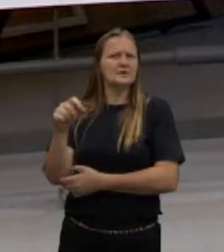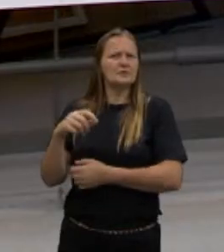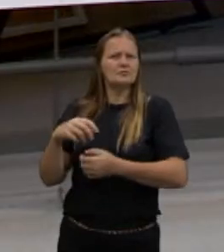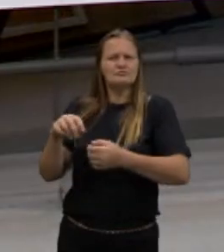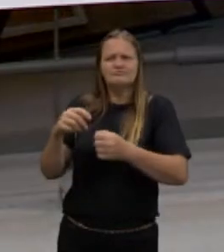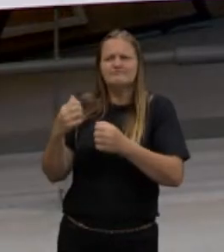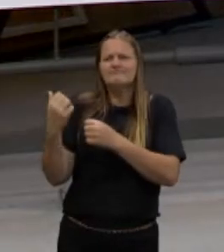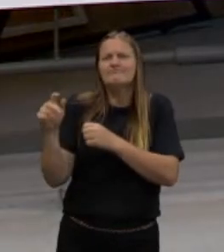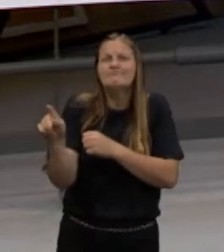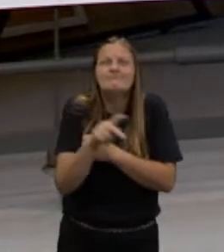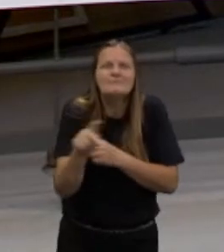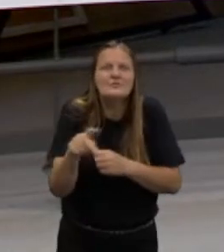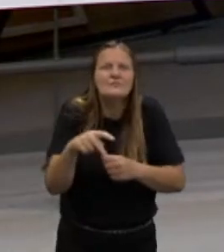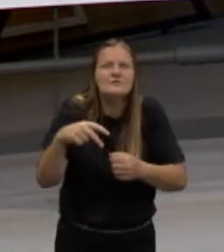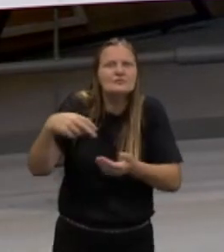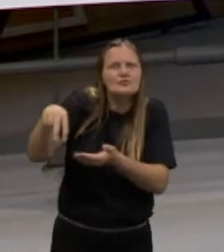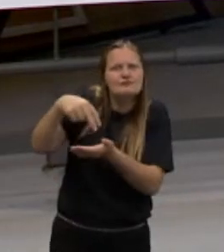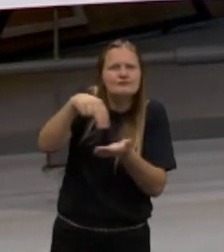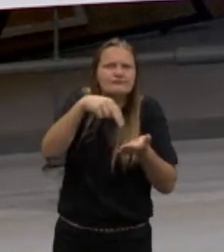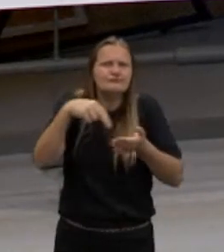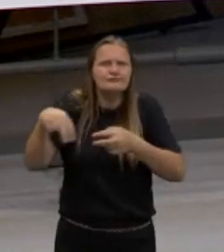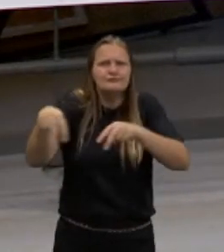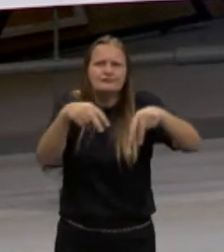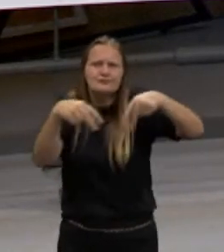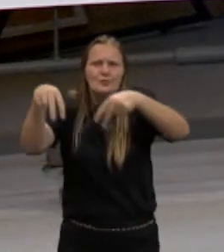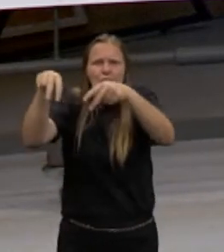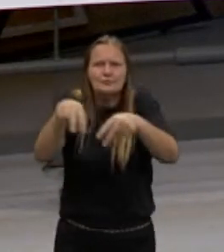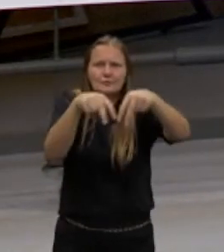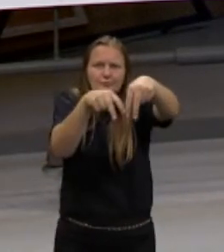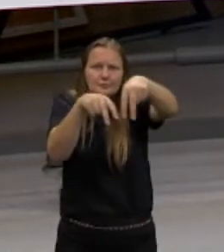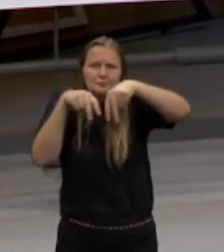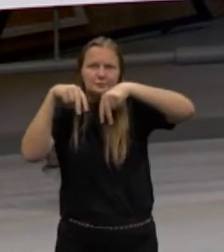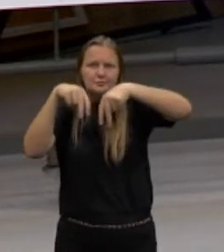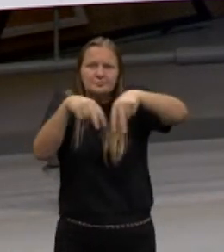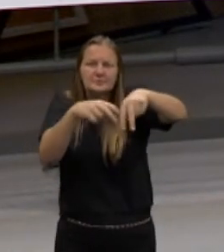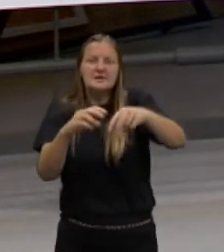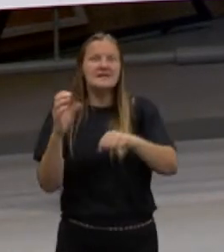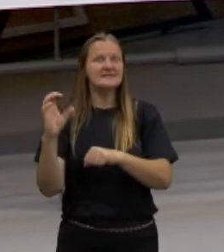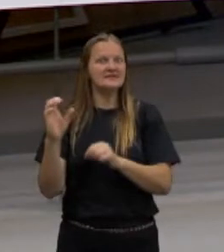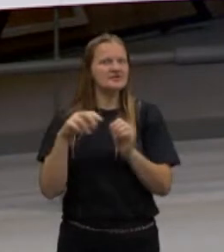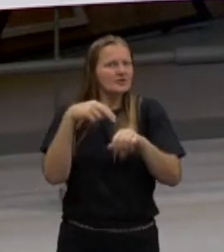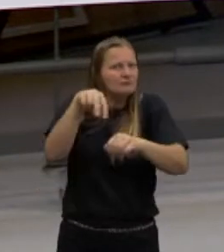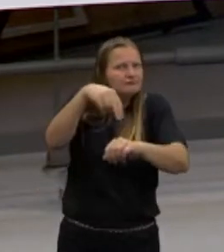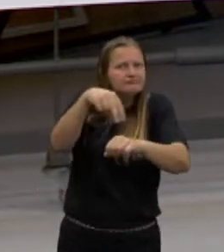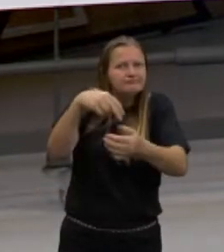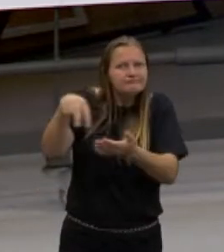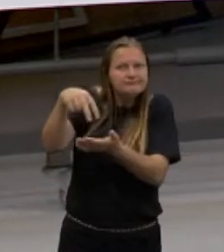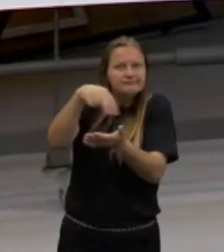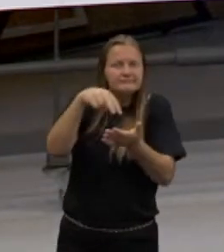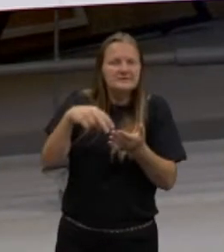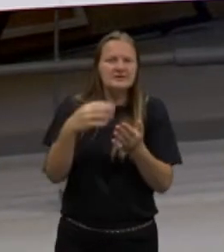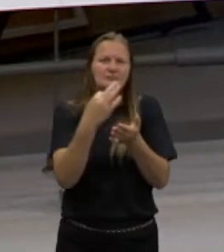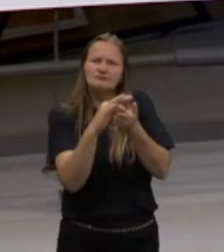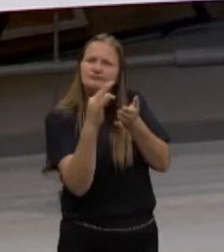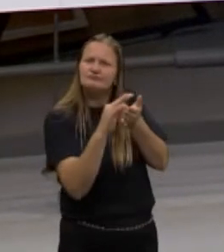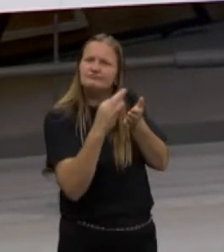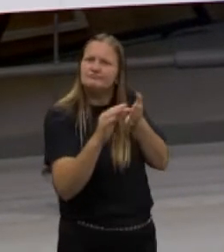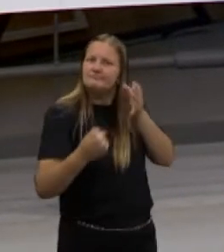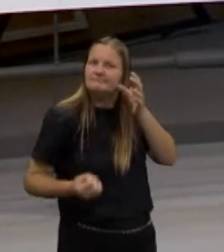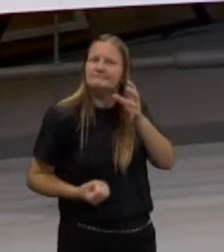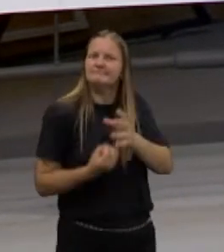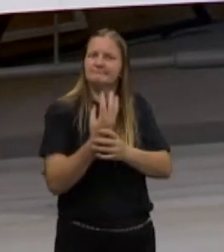um professor e um cientista da dança. Foi ele que iniciou as teorias da